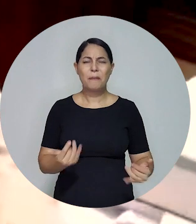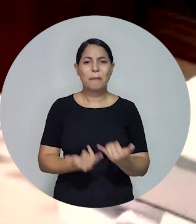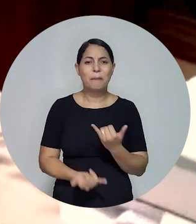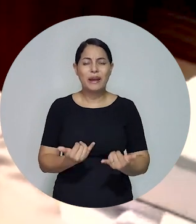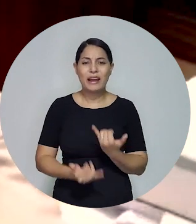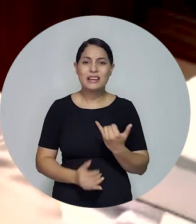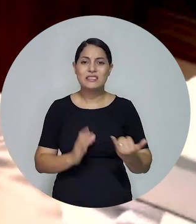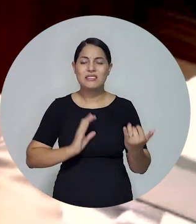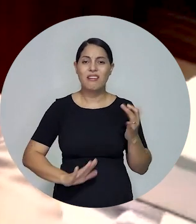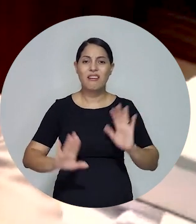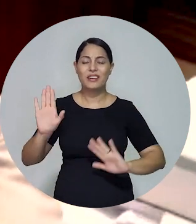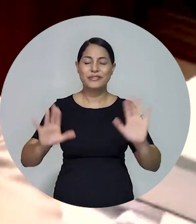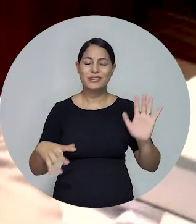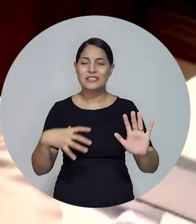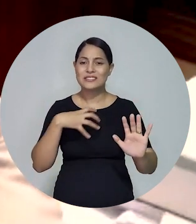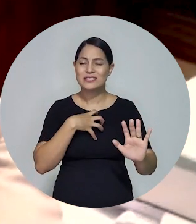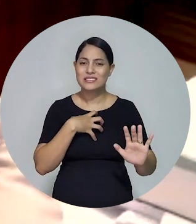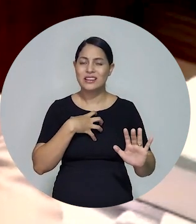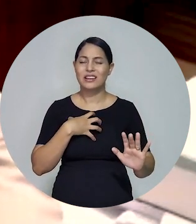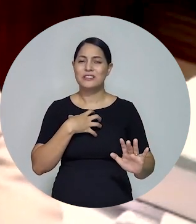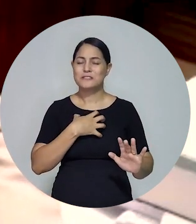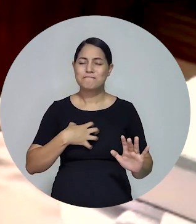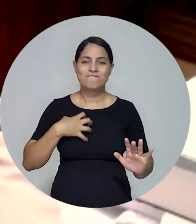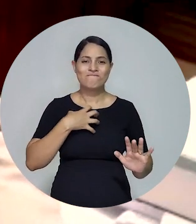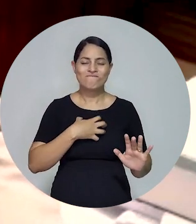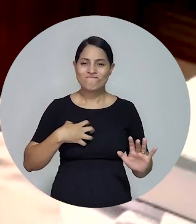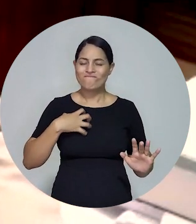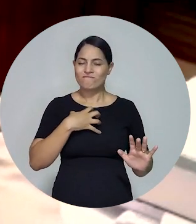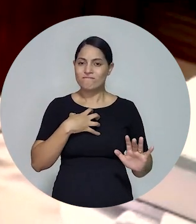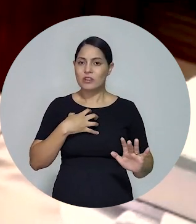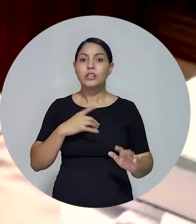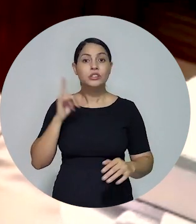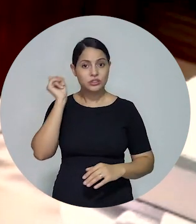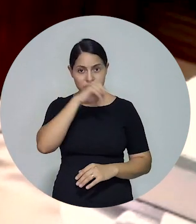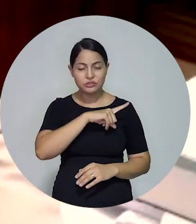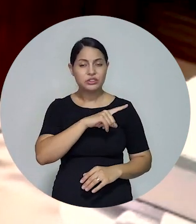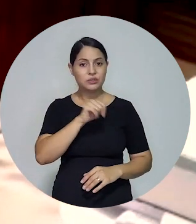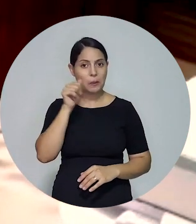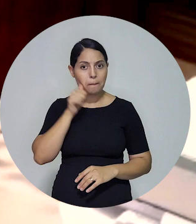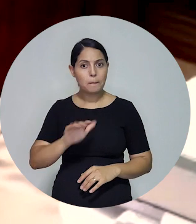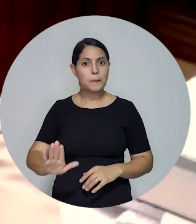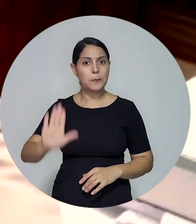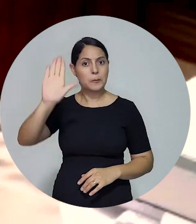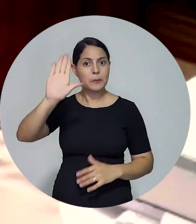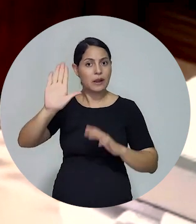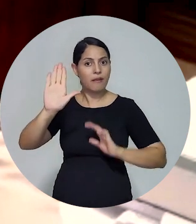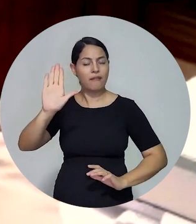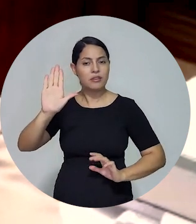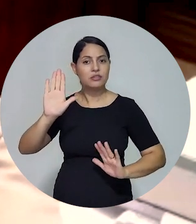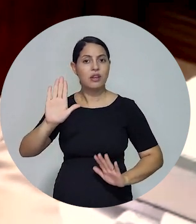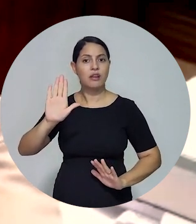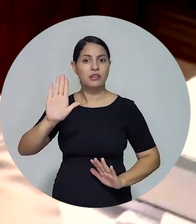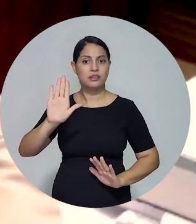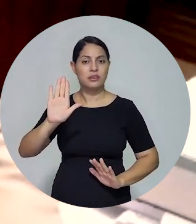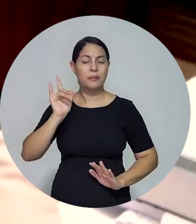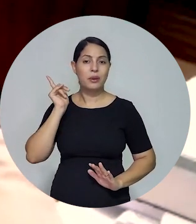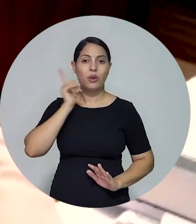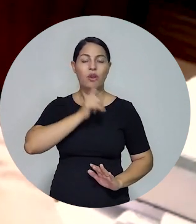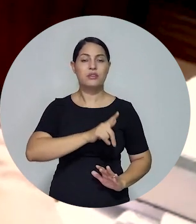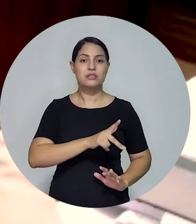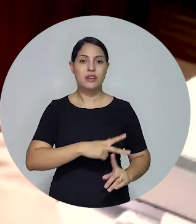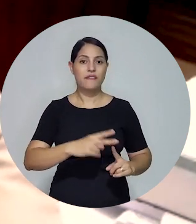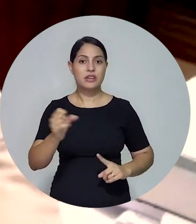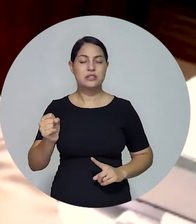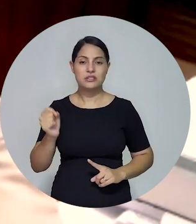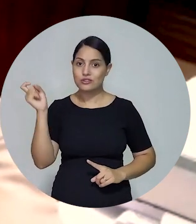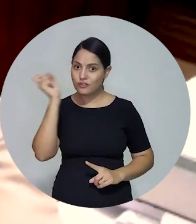ambiente muito tóxico para as nossas candidatas. É muito difícil, a Ana sempre fala, é muito difícil ser candidata, é muito